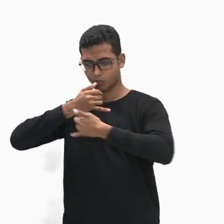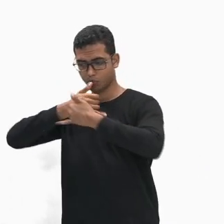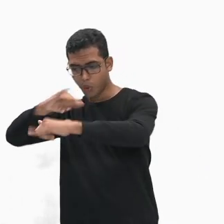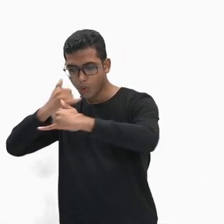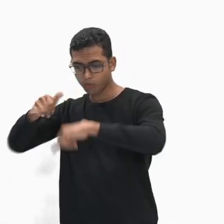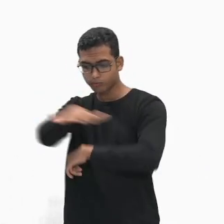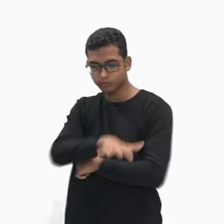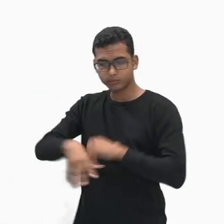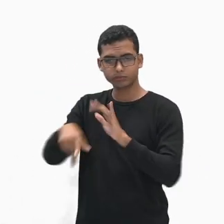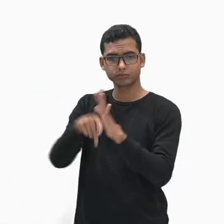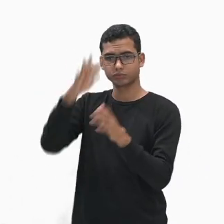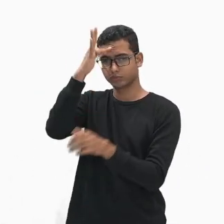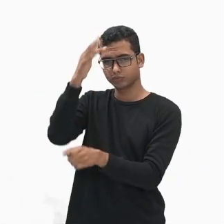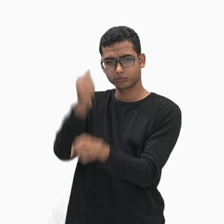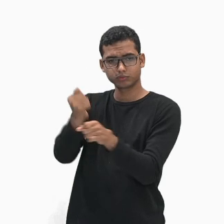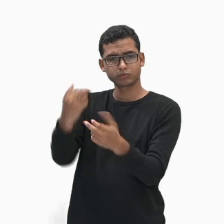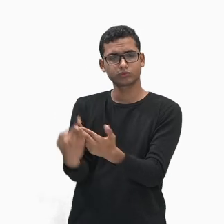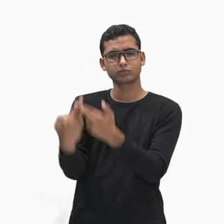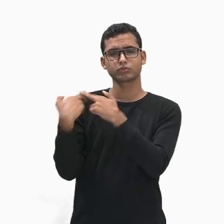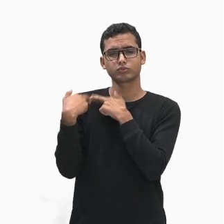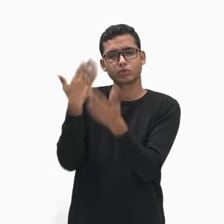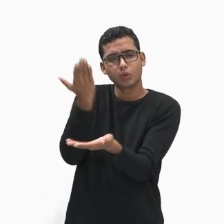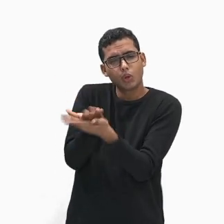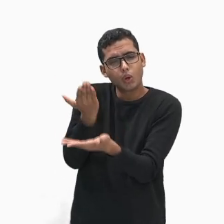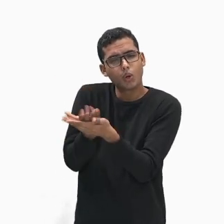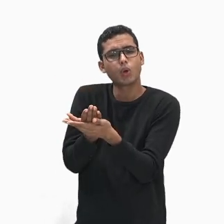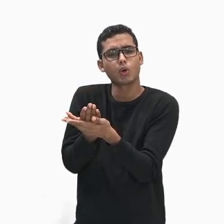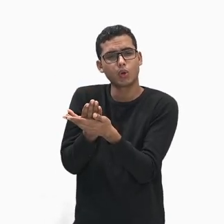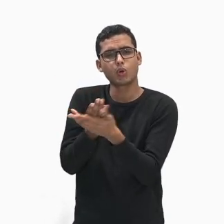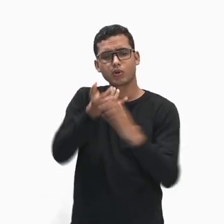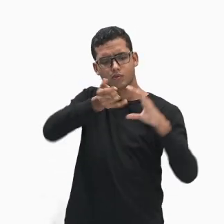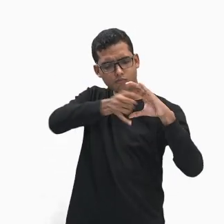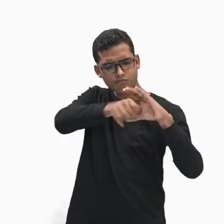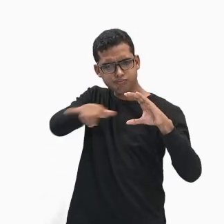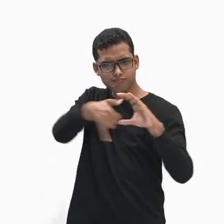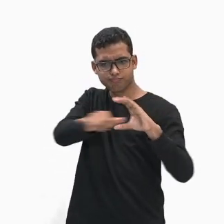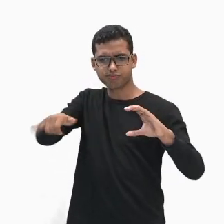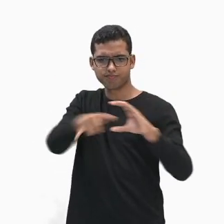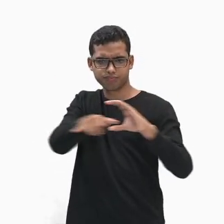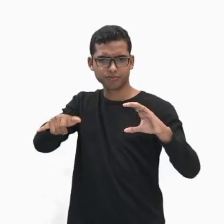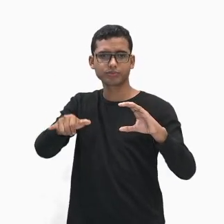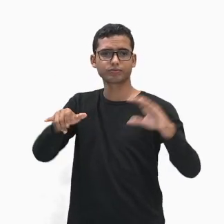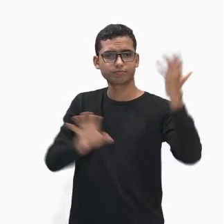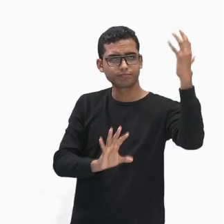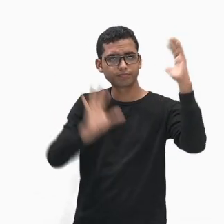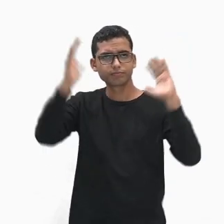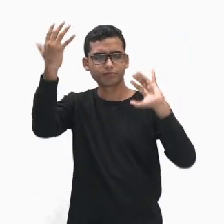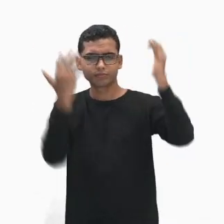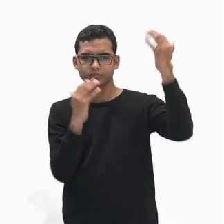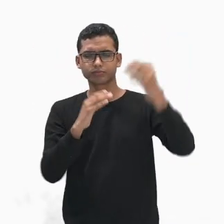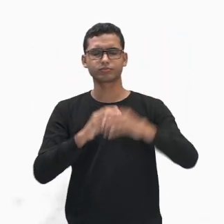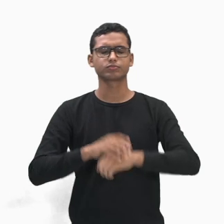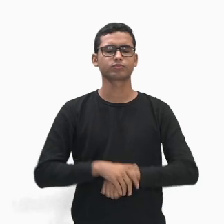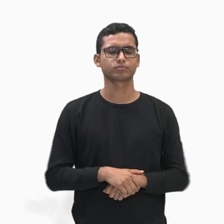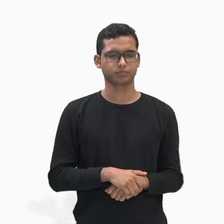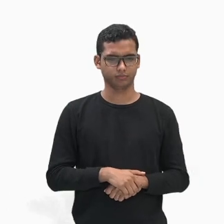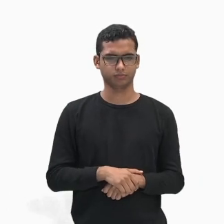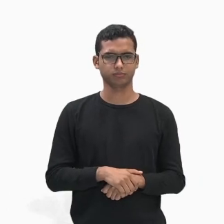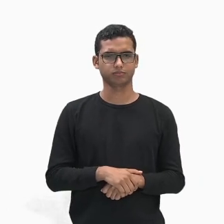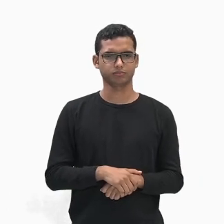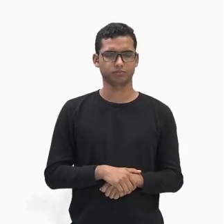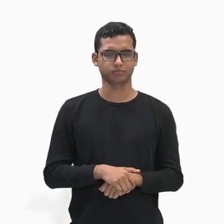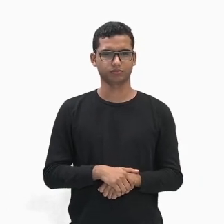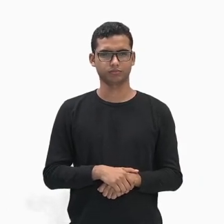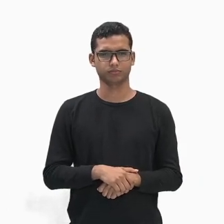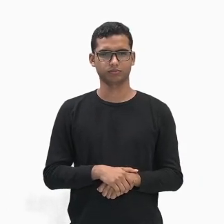área da física responsável pelo estudo de fenômenos associados às